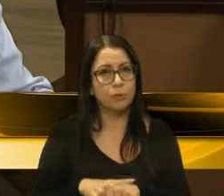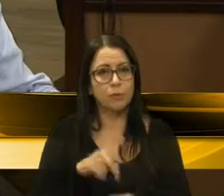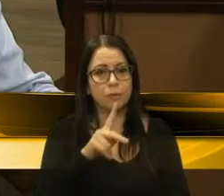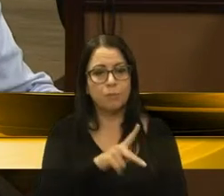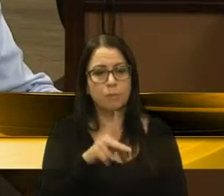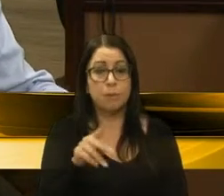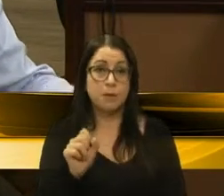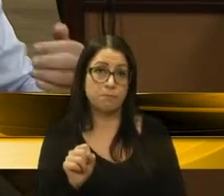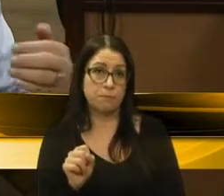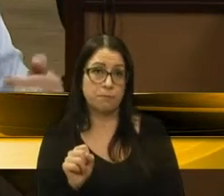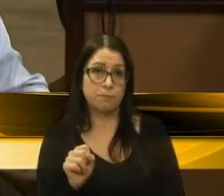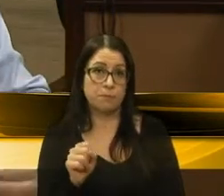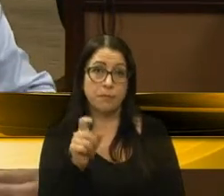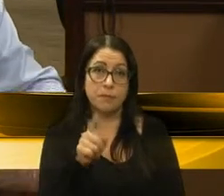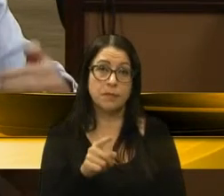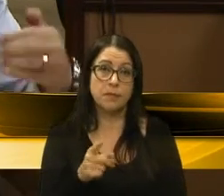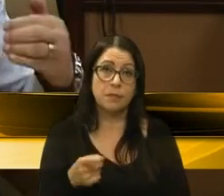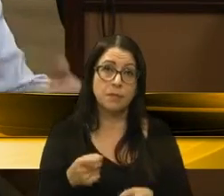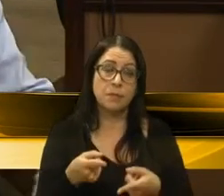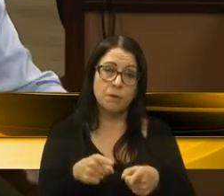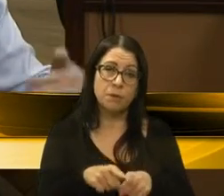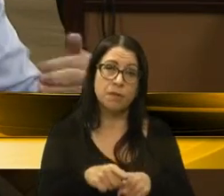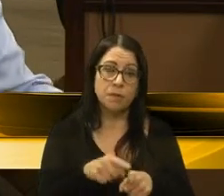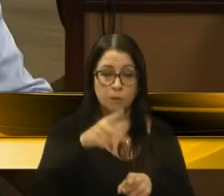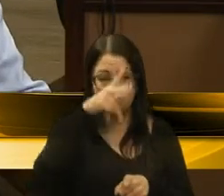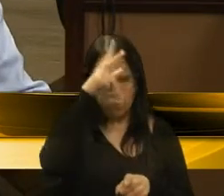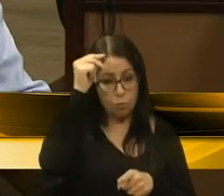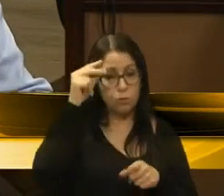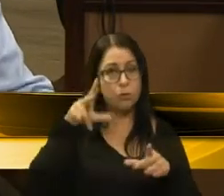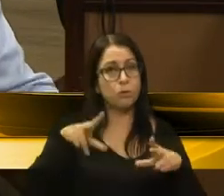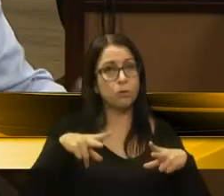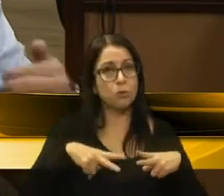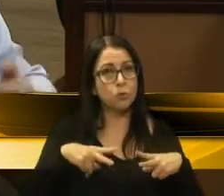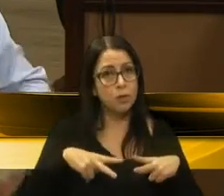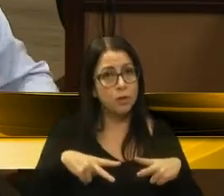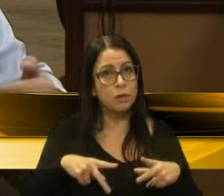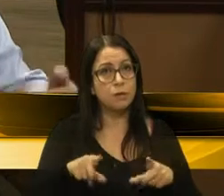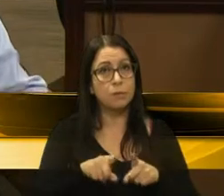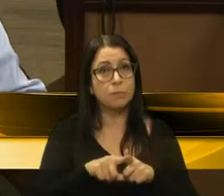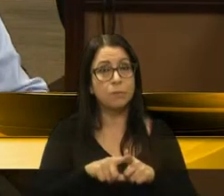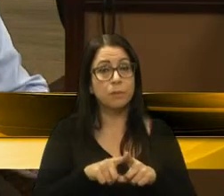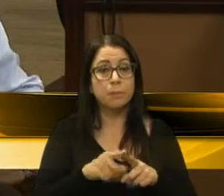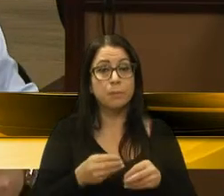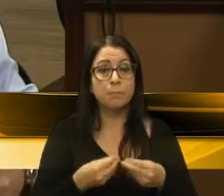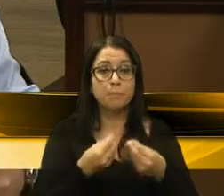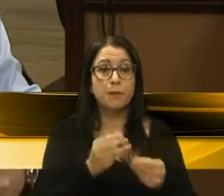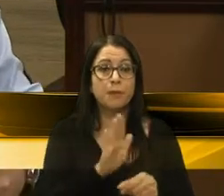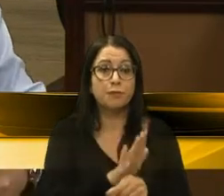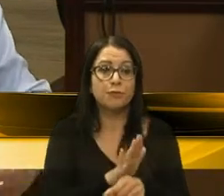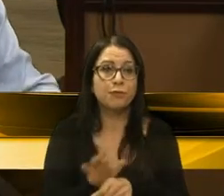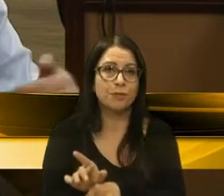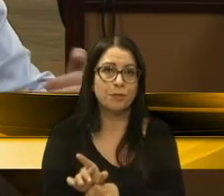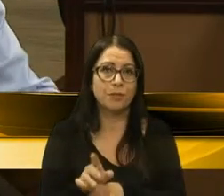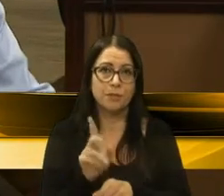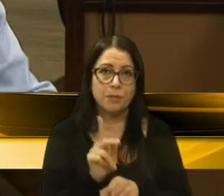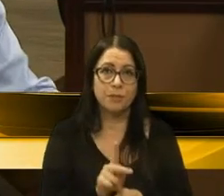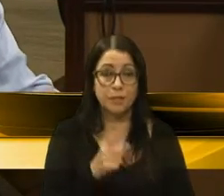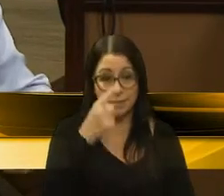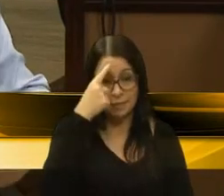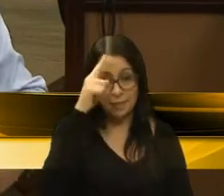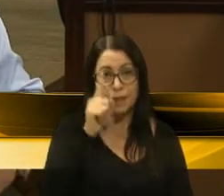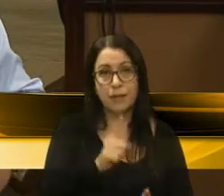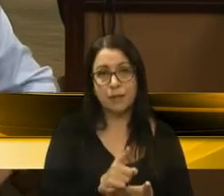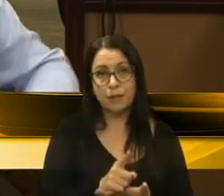PPPs, né? Parcerias público-privado, para condicionar com que essas